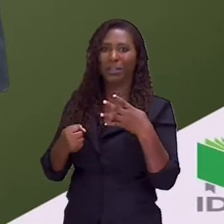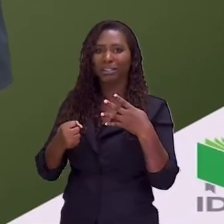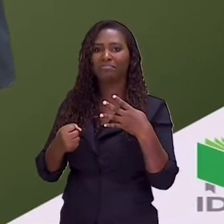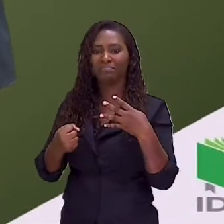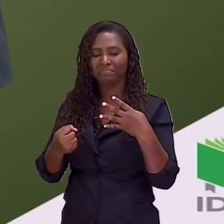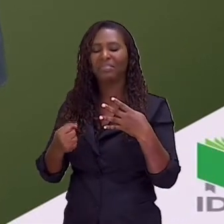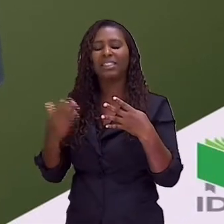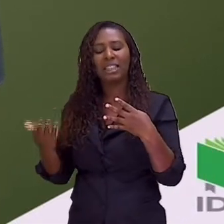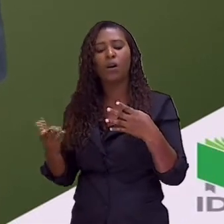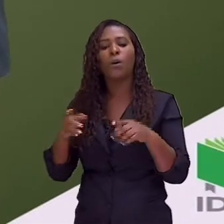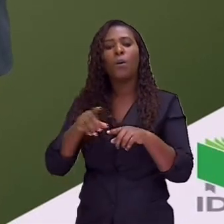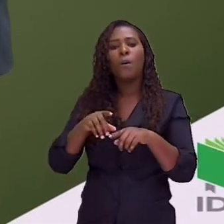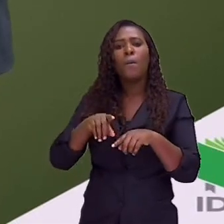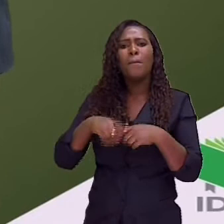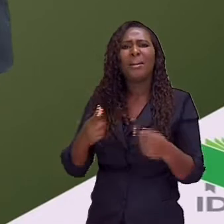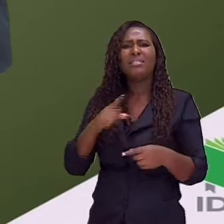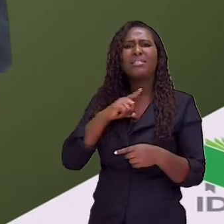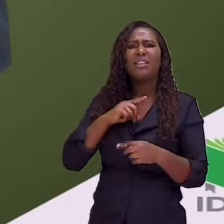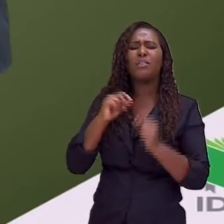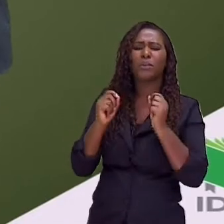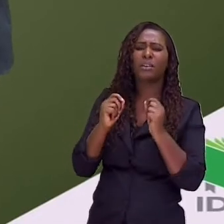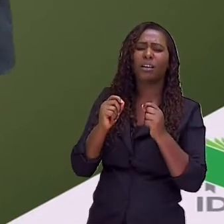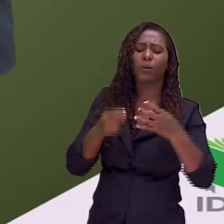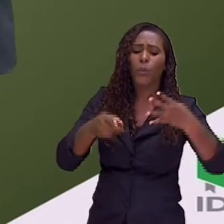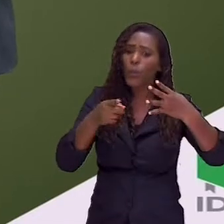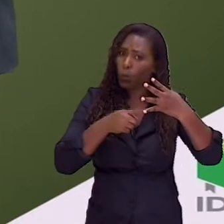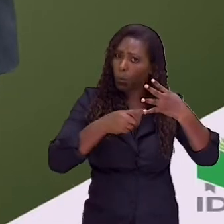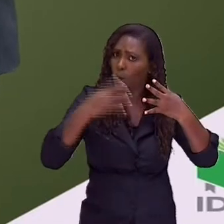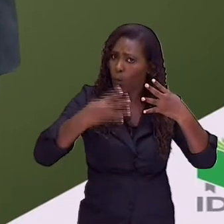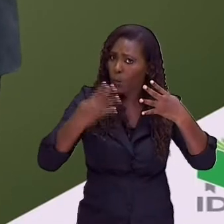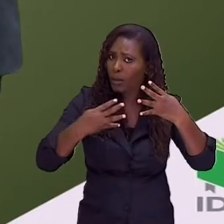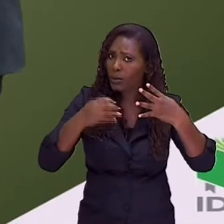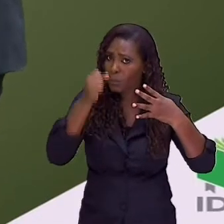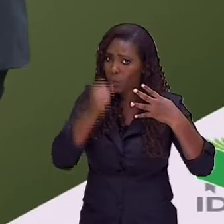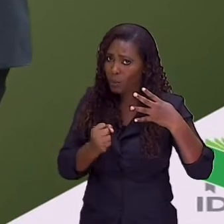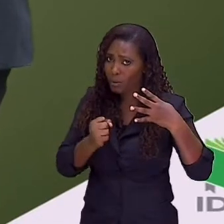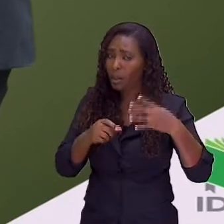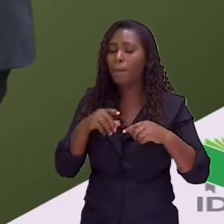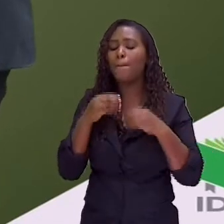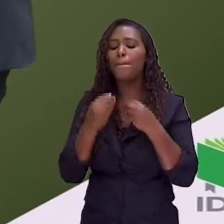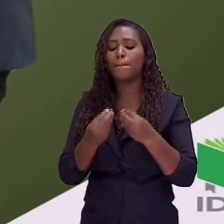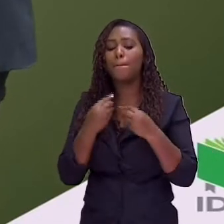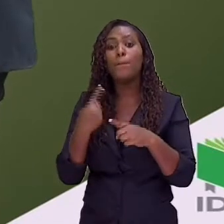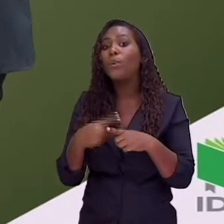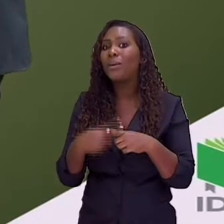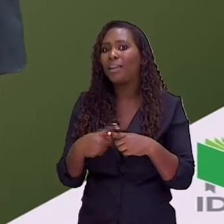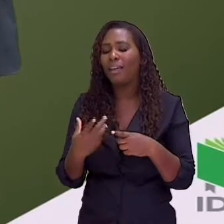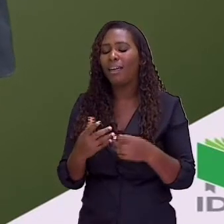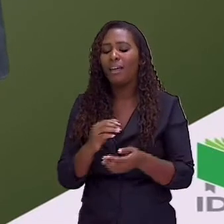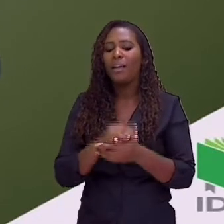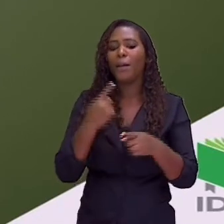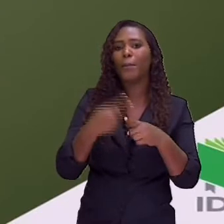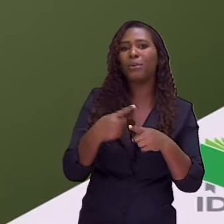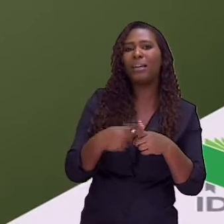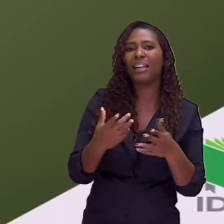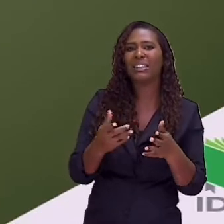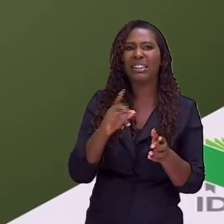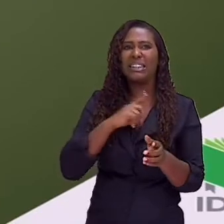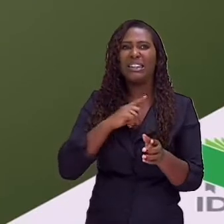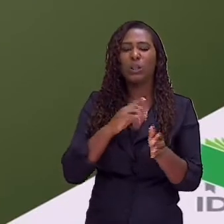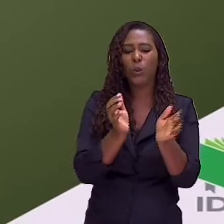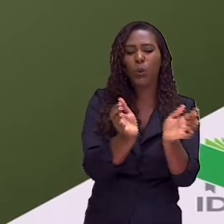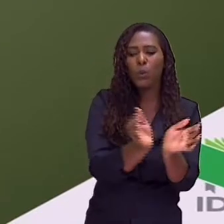o imperador, a Assembleia Nacional Constituinte, que a Assembleia era formada pelos partidos